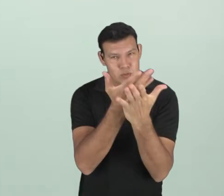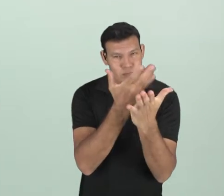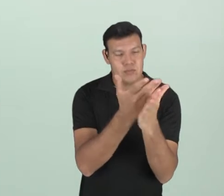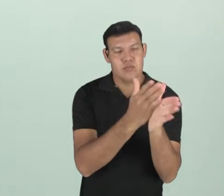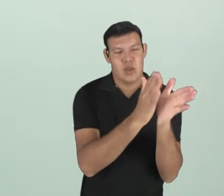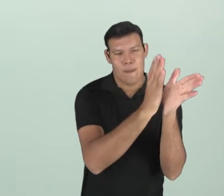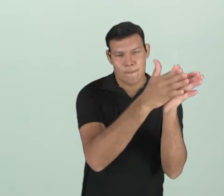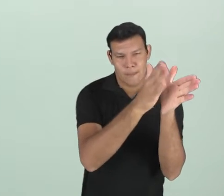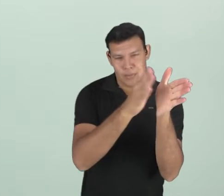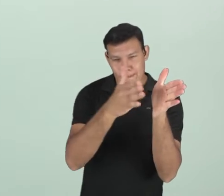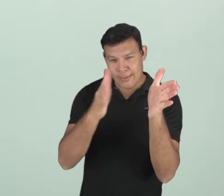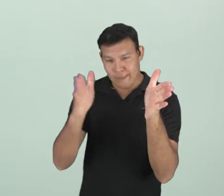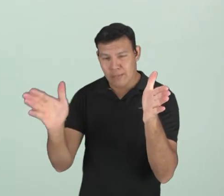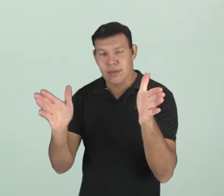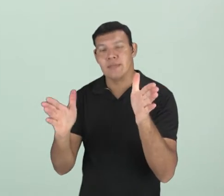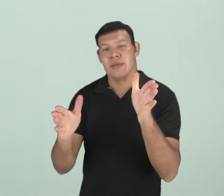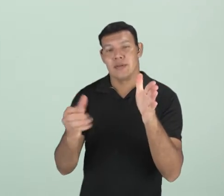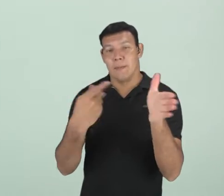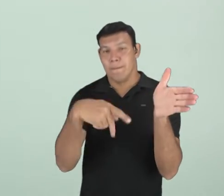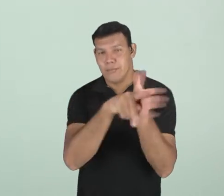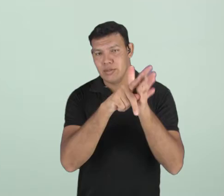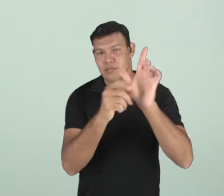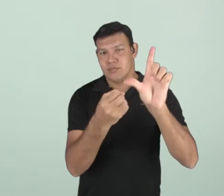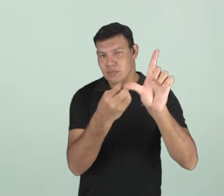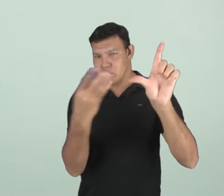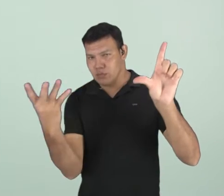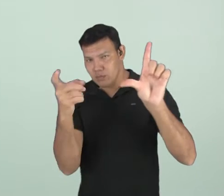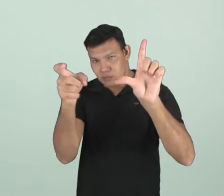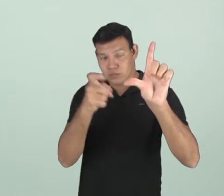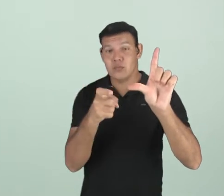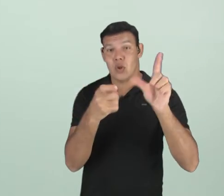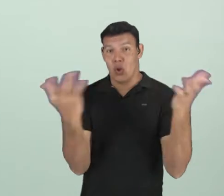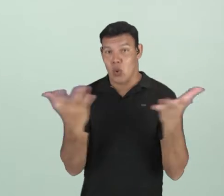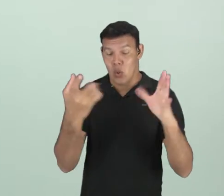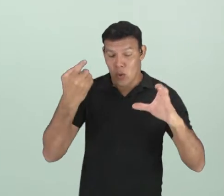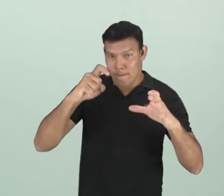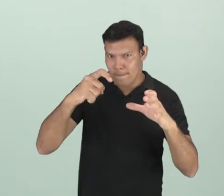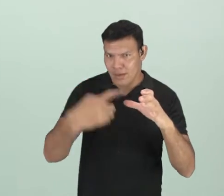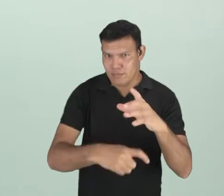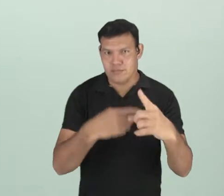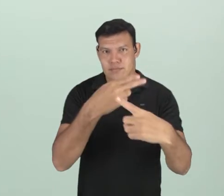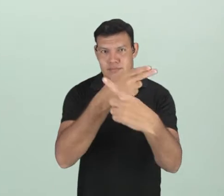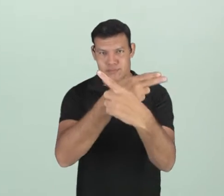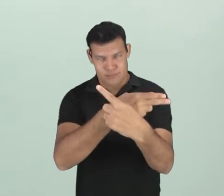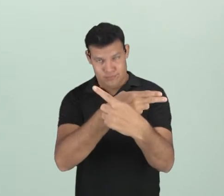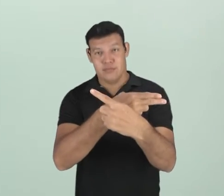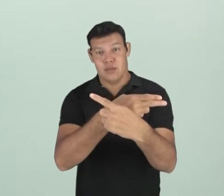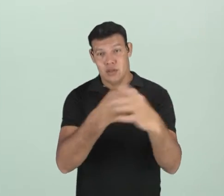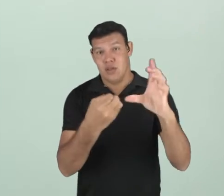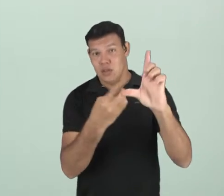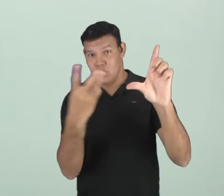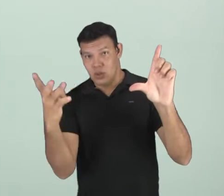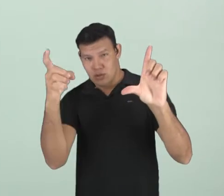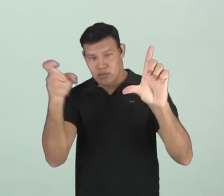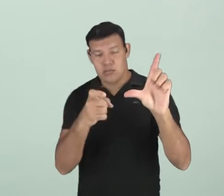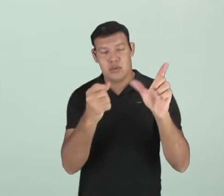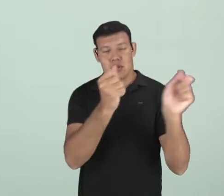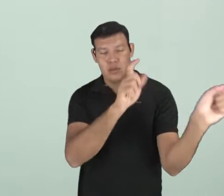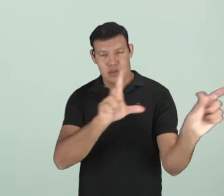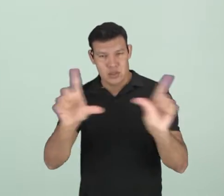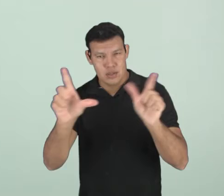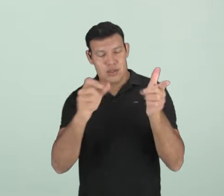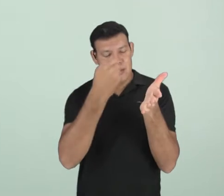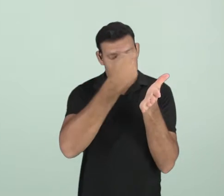estudo sobre logaritmo. Então hoje nós vamos aprofundar sobre inequações. Acompanhe comigo o material, façam as